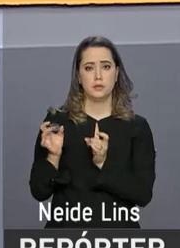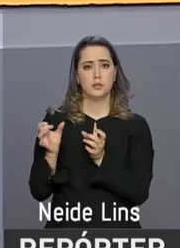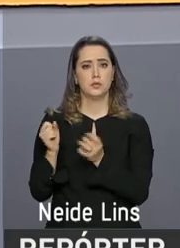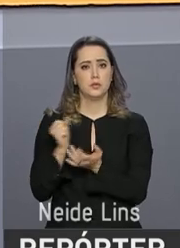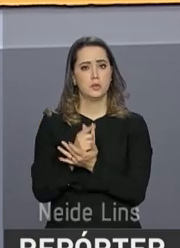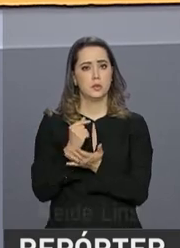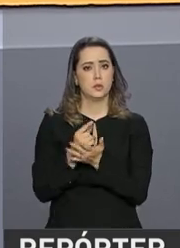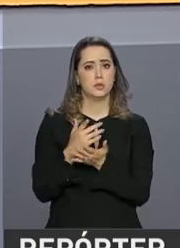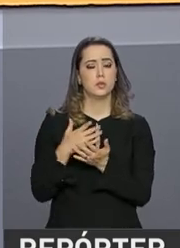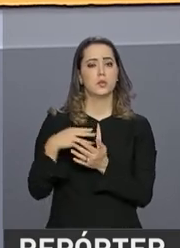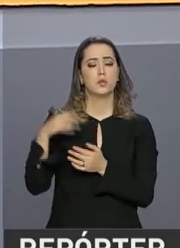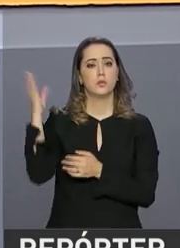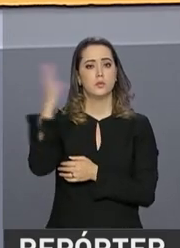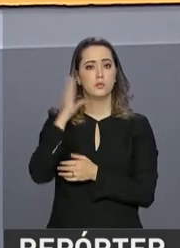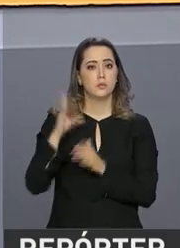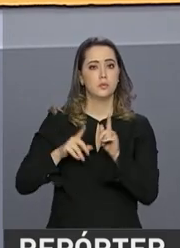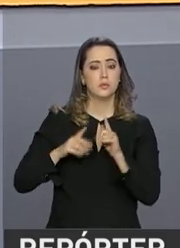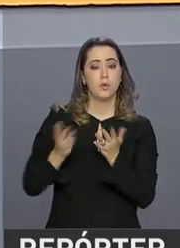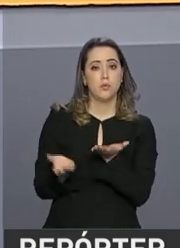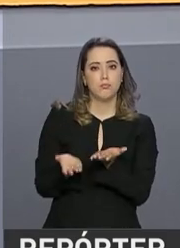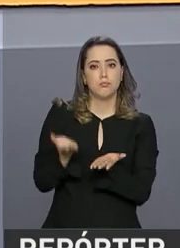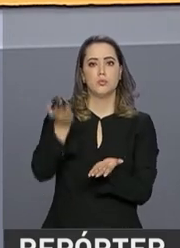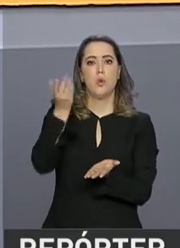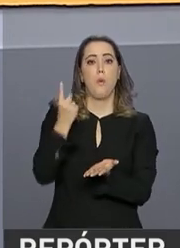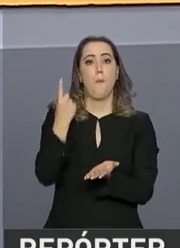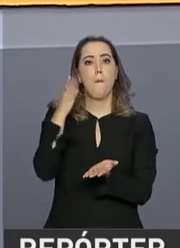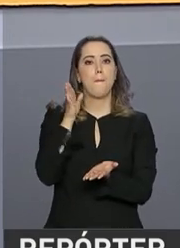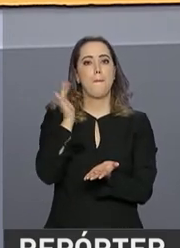comercial brasileira registrou superávit de